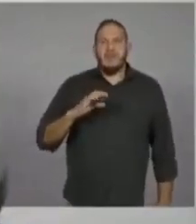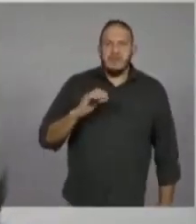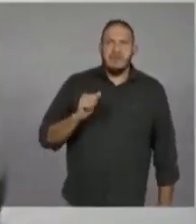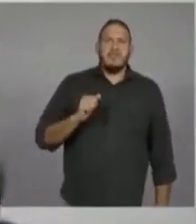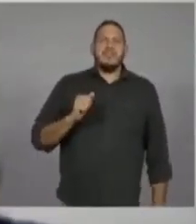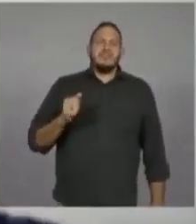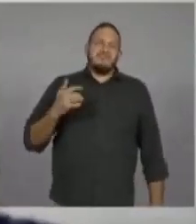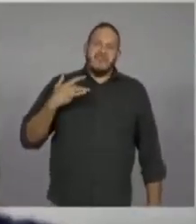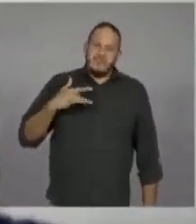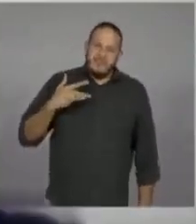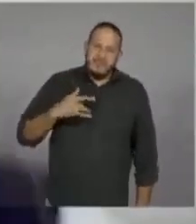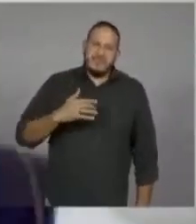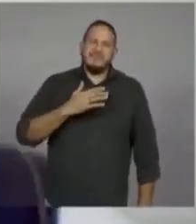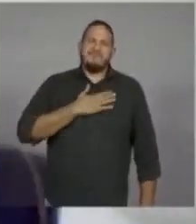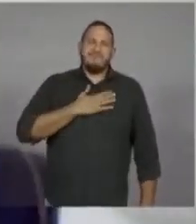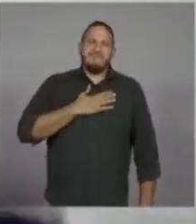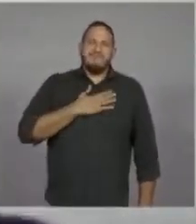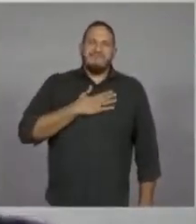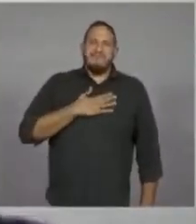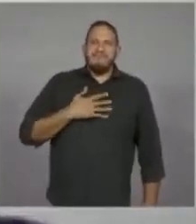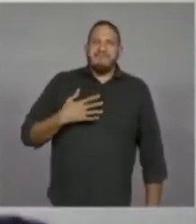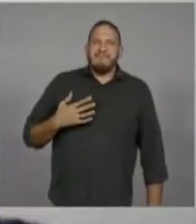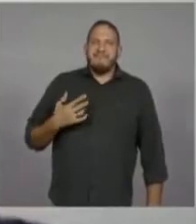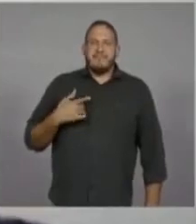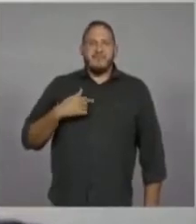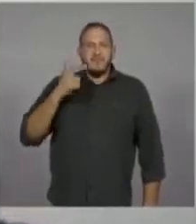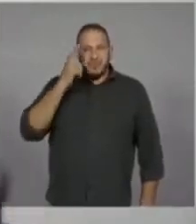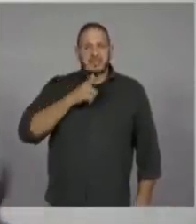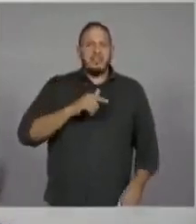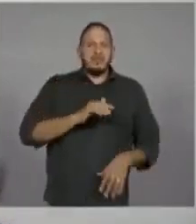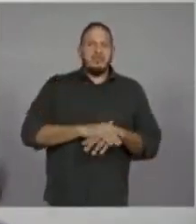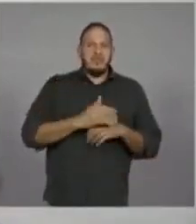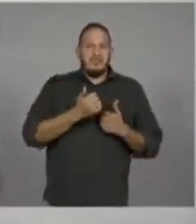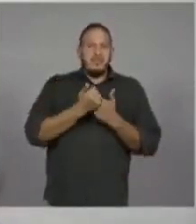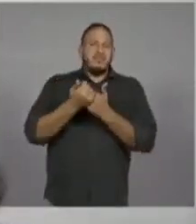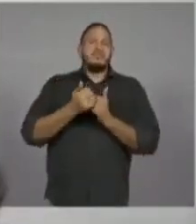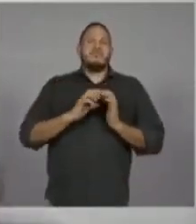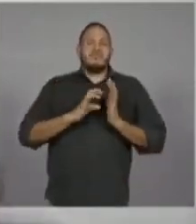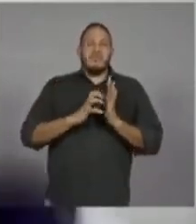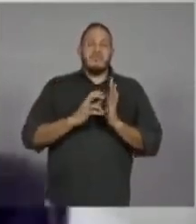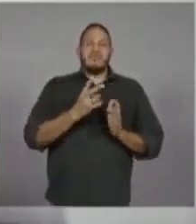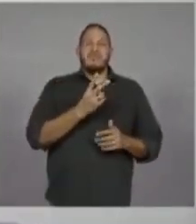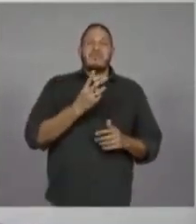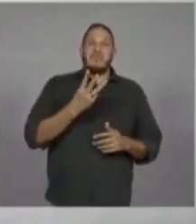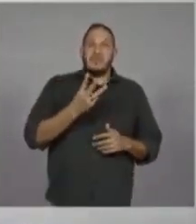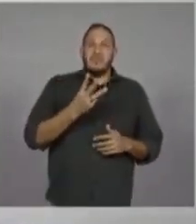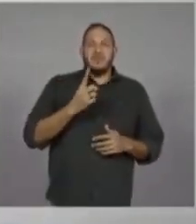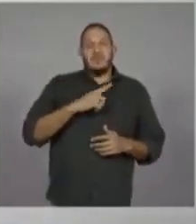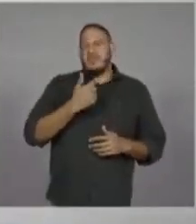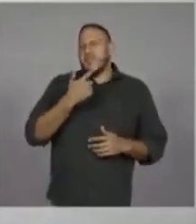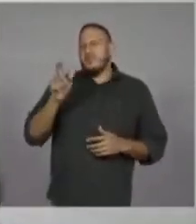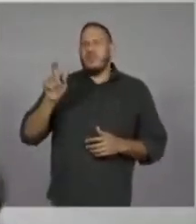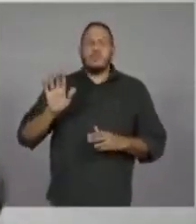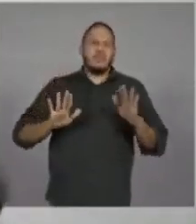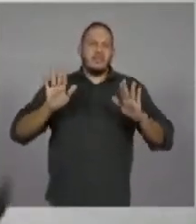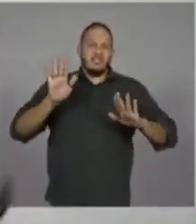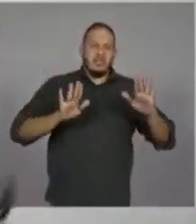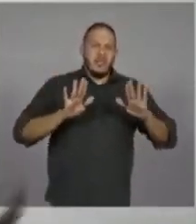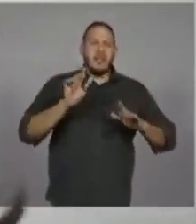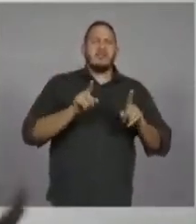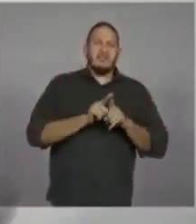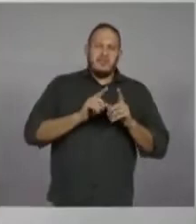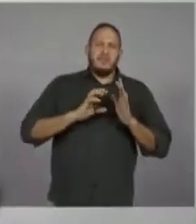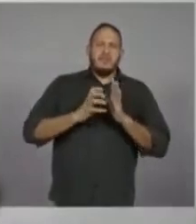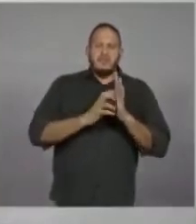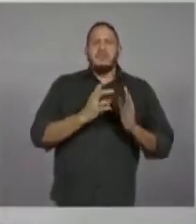pena não ter, né, colaborado para que o partido tivesse alguém, fora as outras candidatas e candidatos do